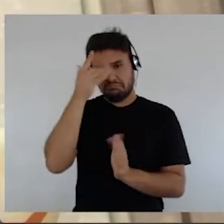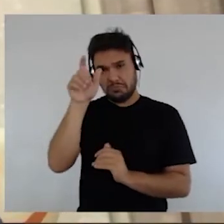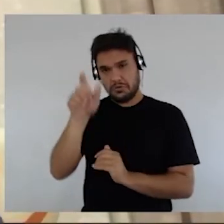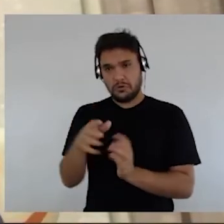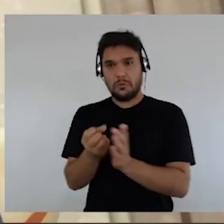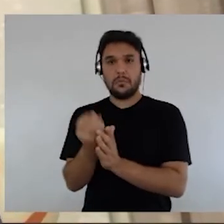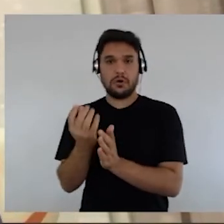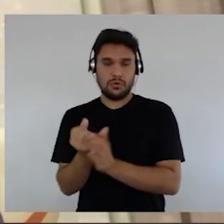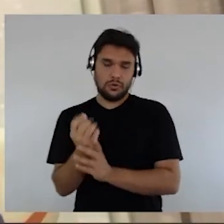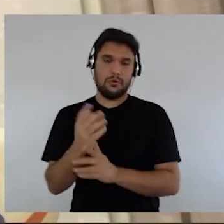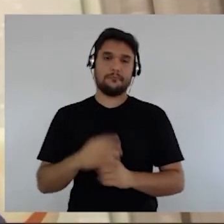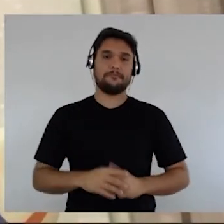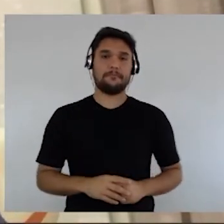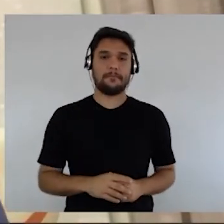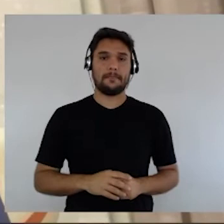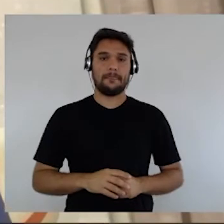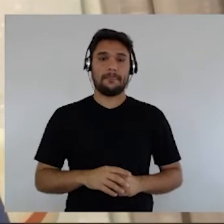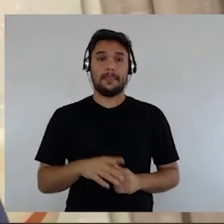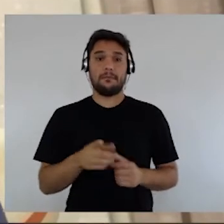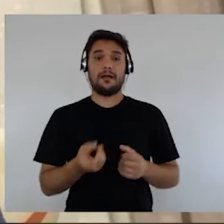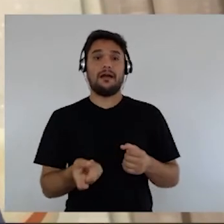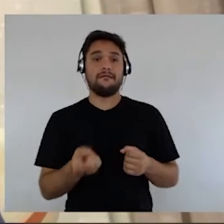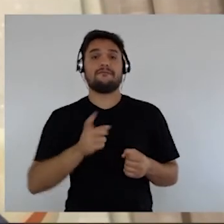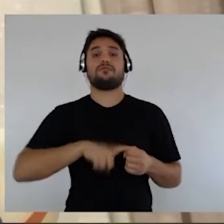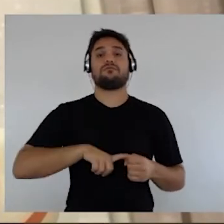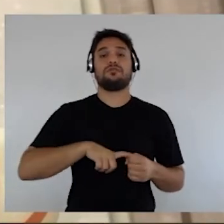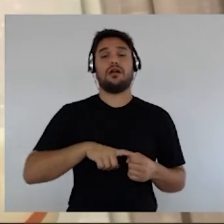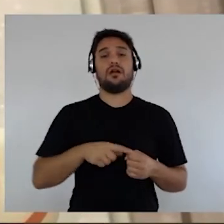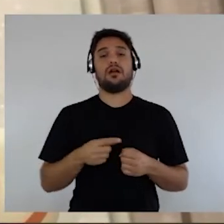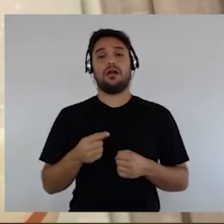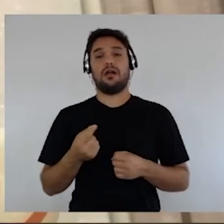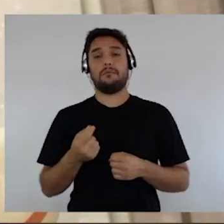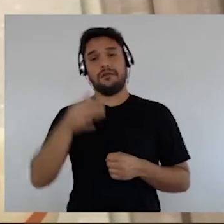rural da recuperação judicial.